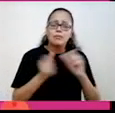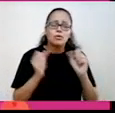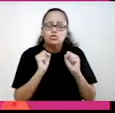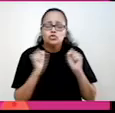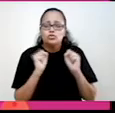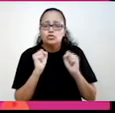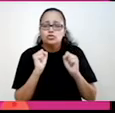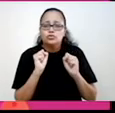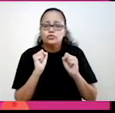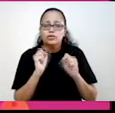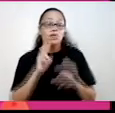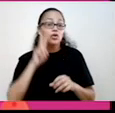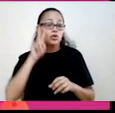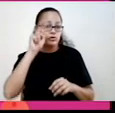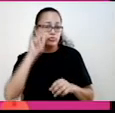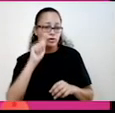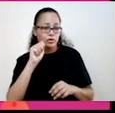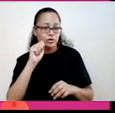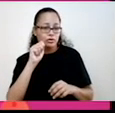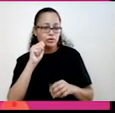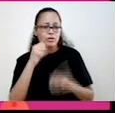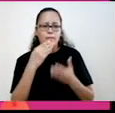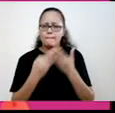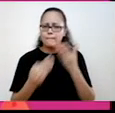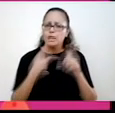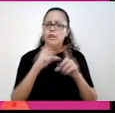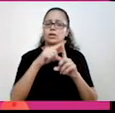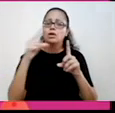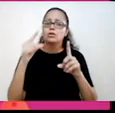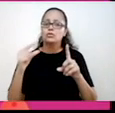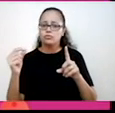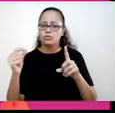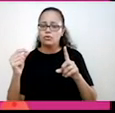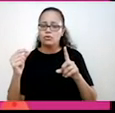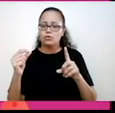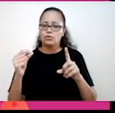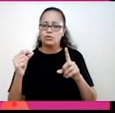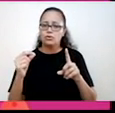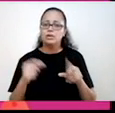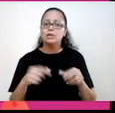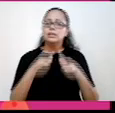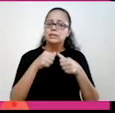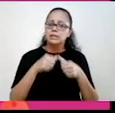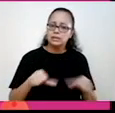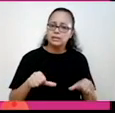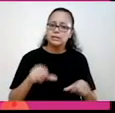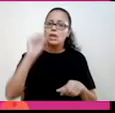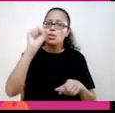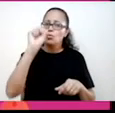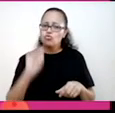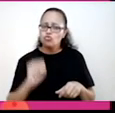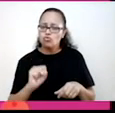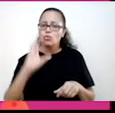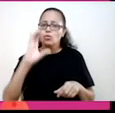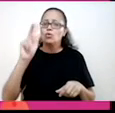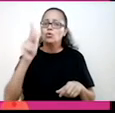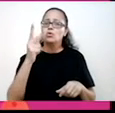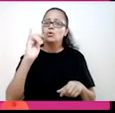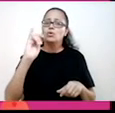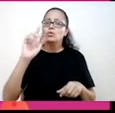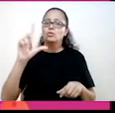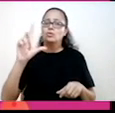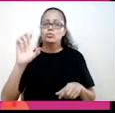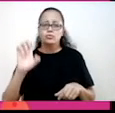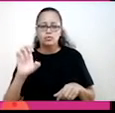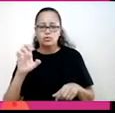inverno. É comum na área temperada do sul do Chile e em pontos isolados da Cordilheira dos Andes, certo? Na foto